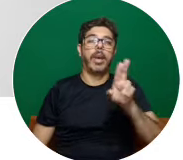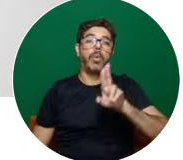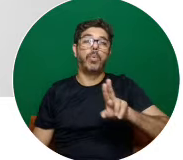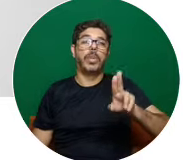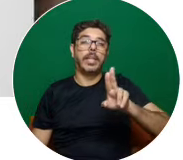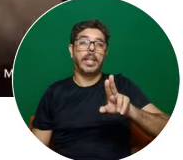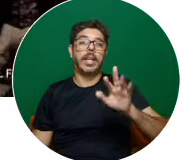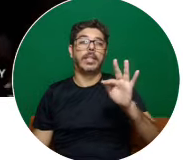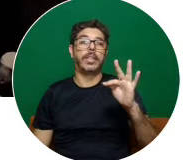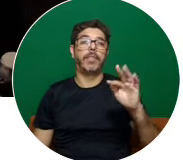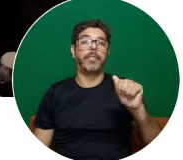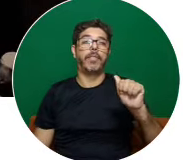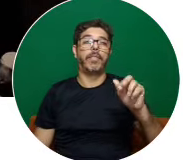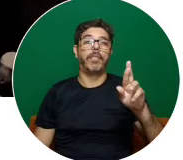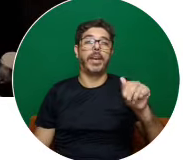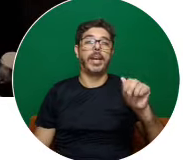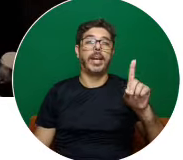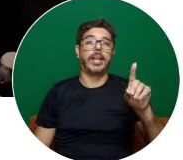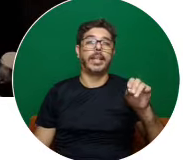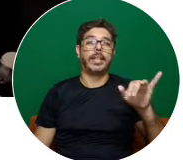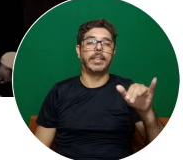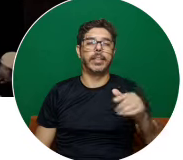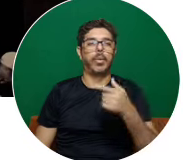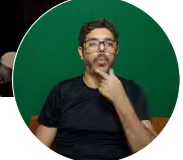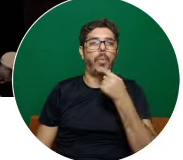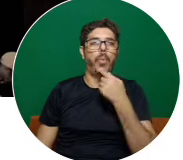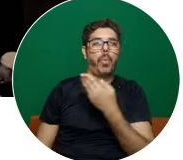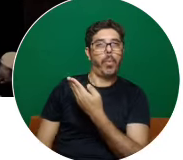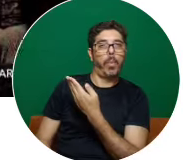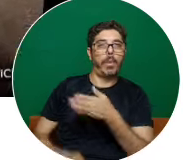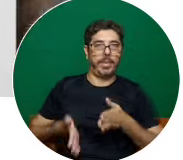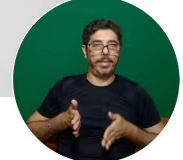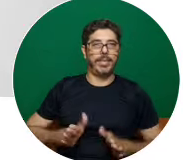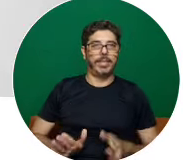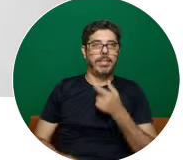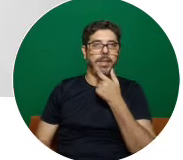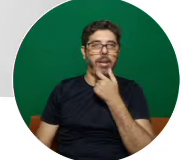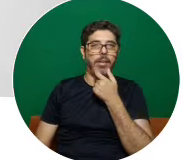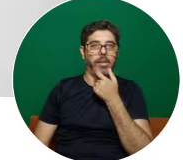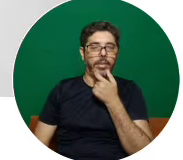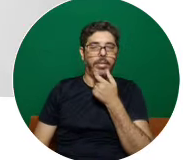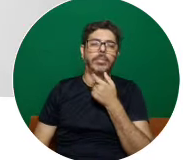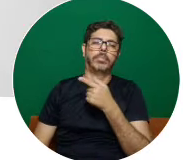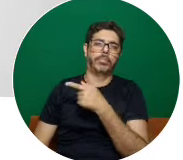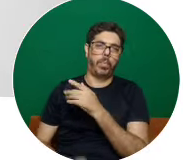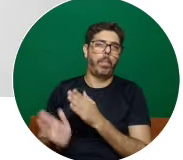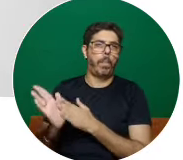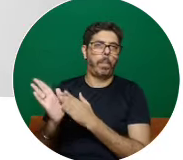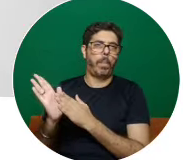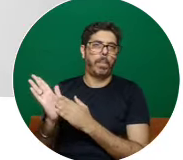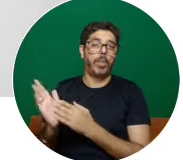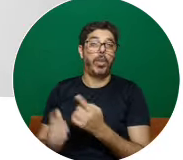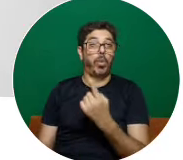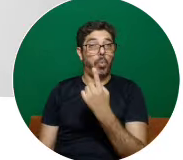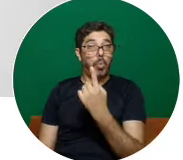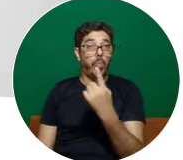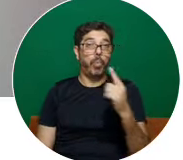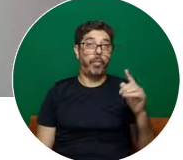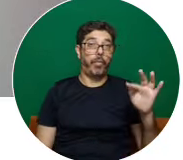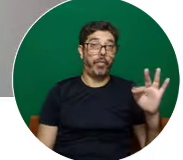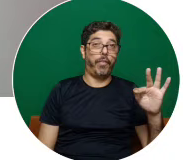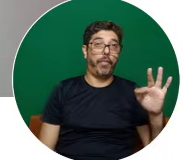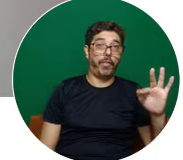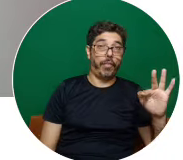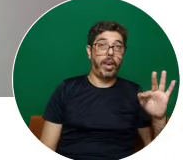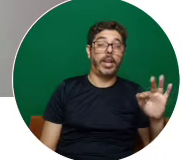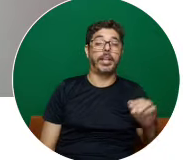é o Farad, uma homenagem ao físico inglês Michael Faraday. Pela definição, nós vemos que um farad vale 1 coulomb por volt.